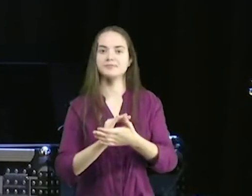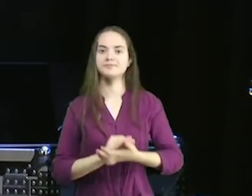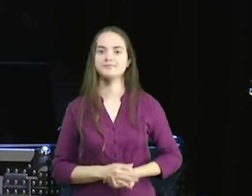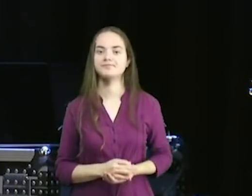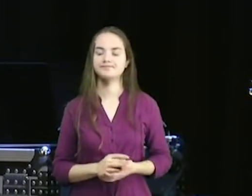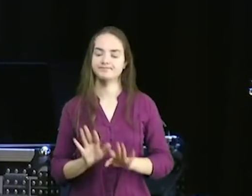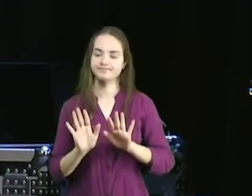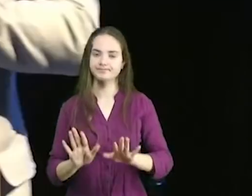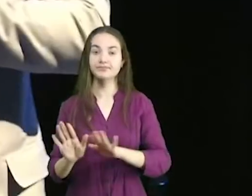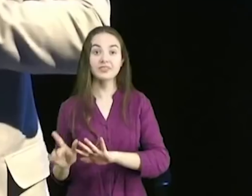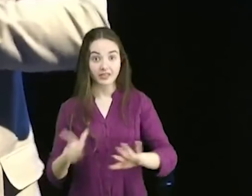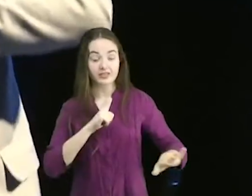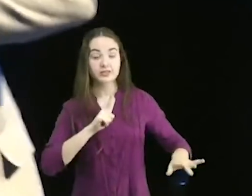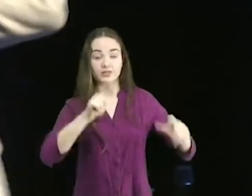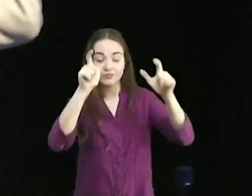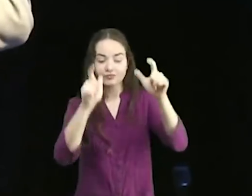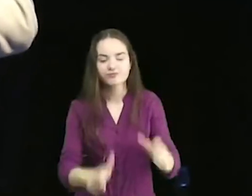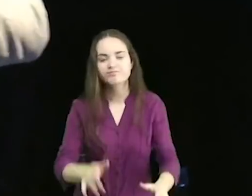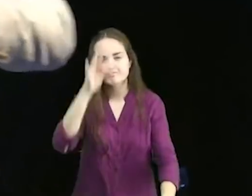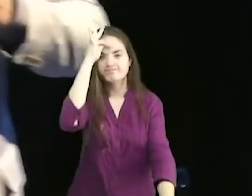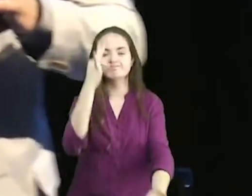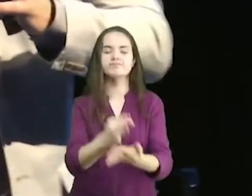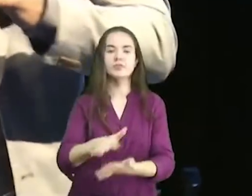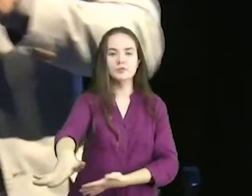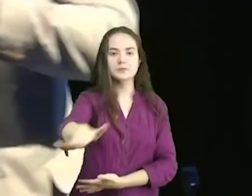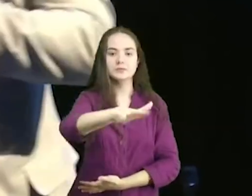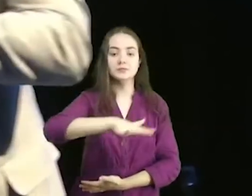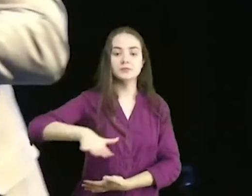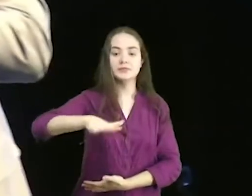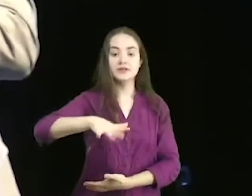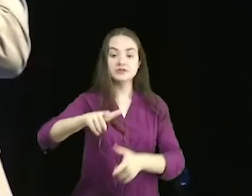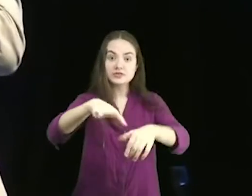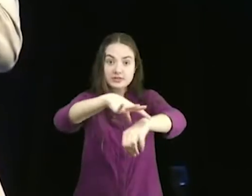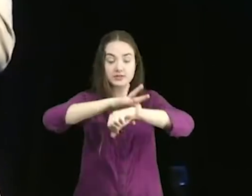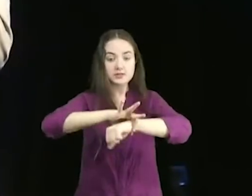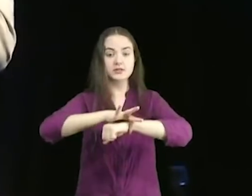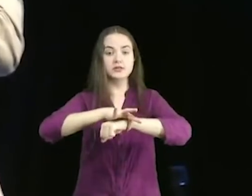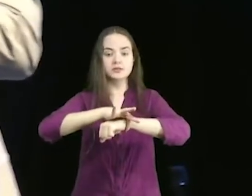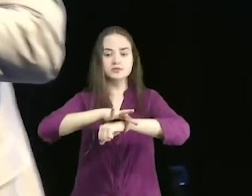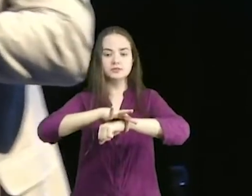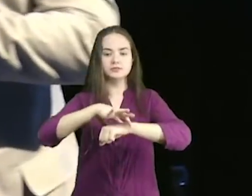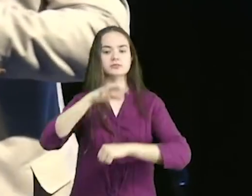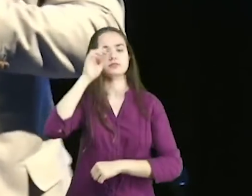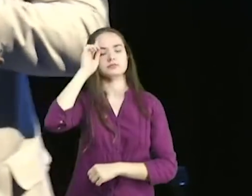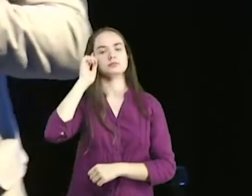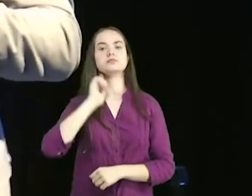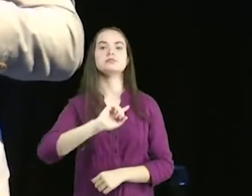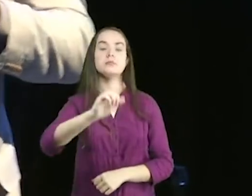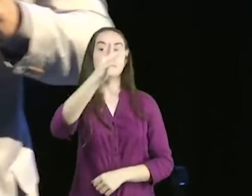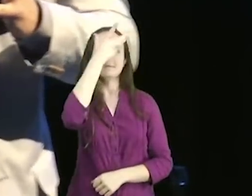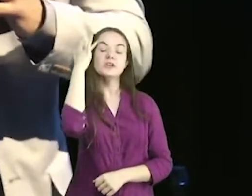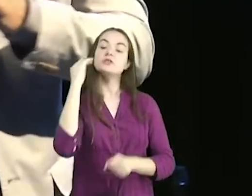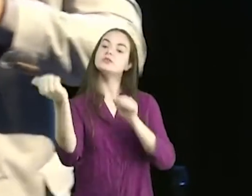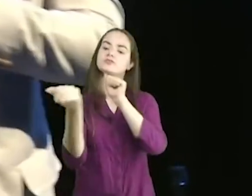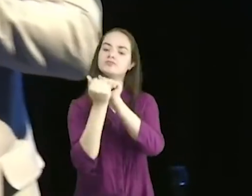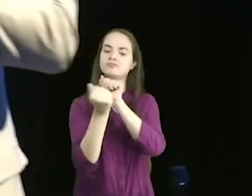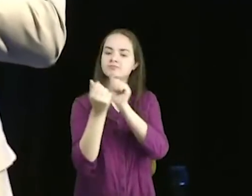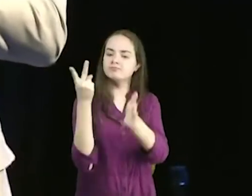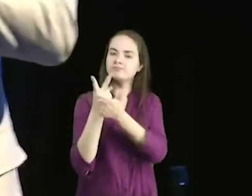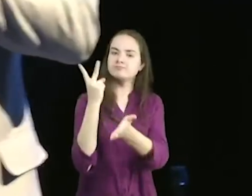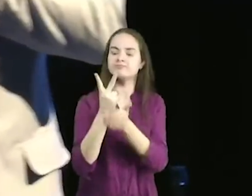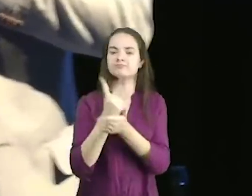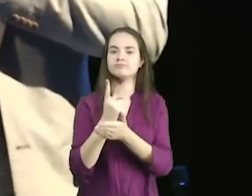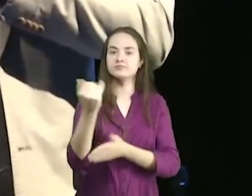fé, existe sim um lugar que a gente fica seguro. São pessoas que vão estar com a gente o tempo todo,